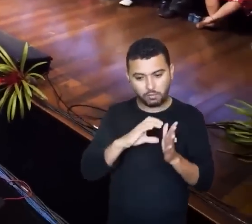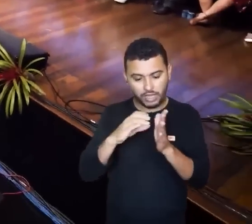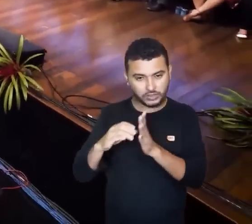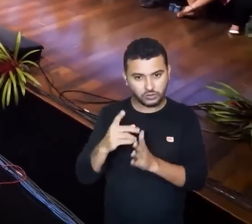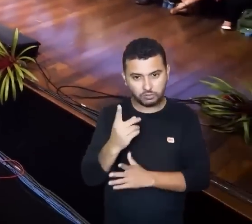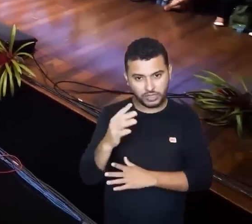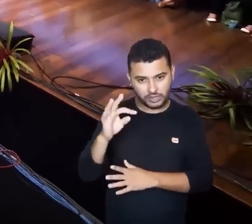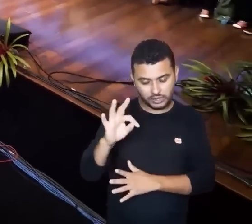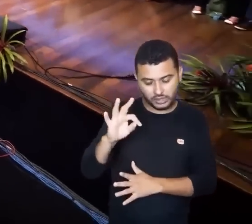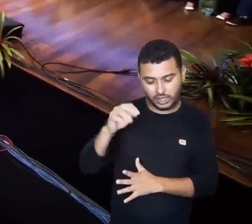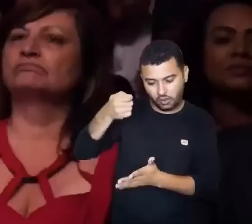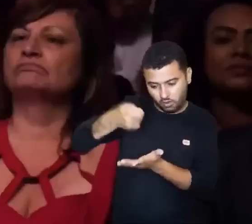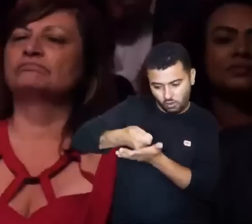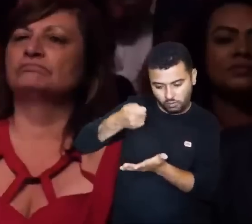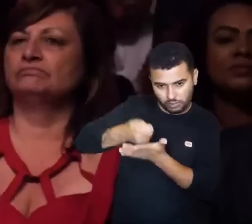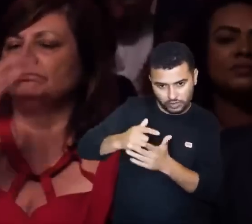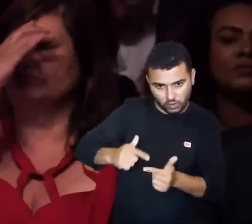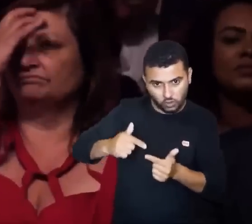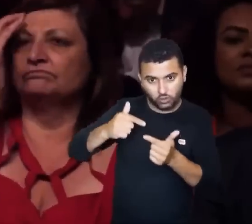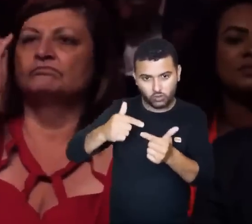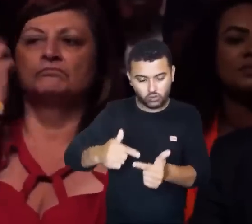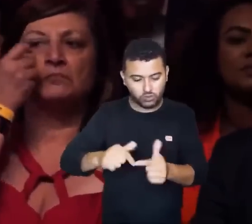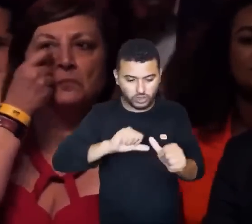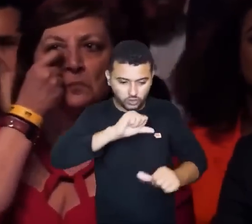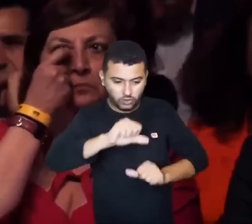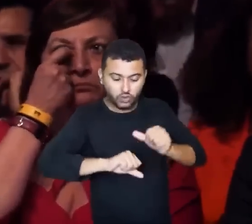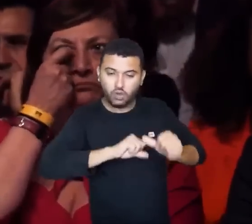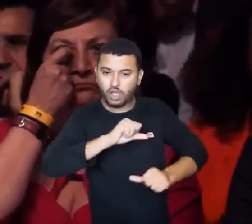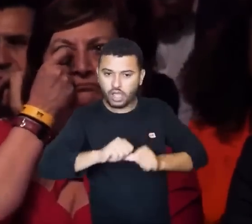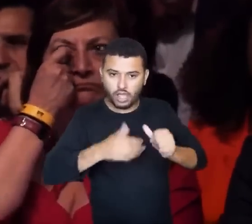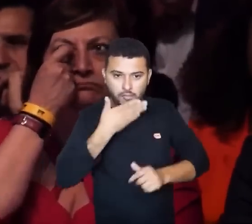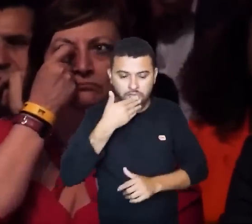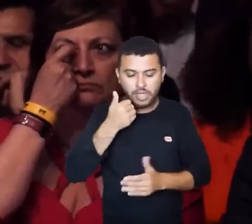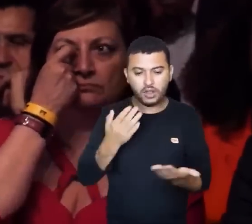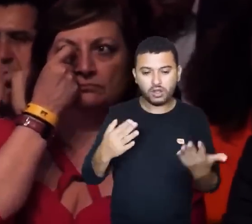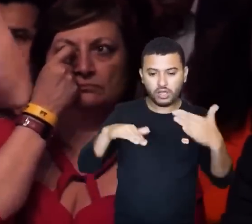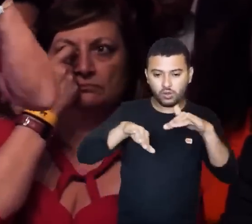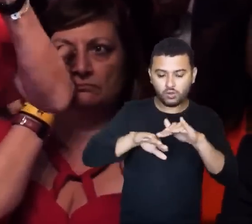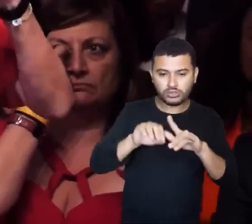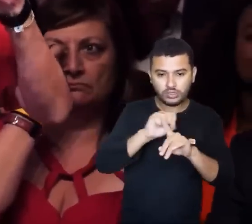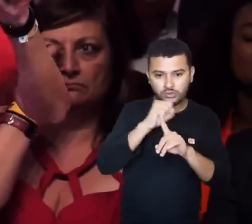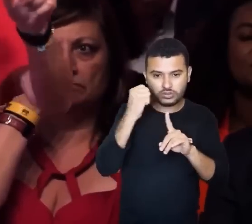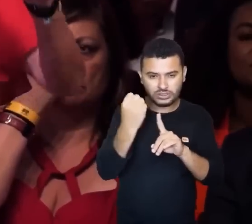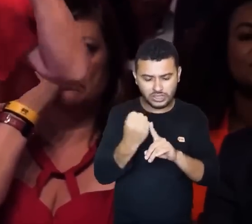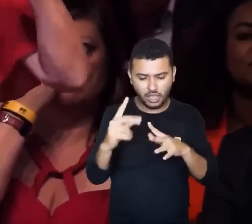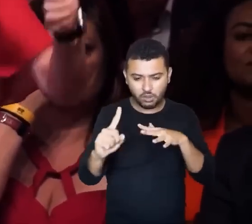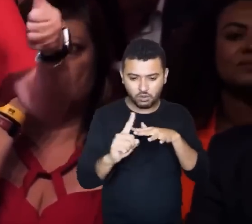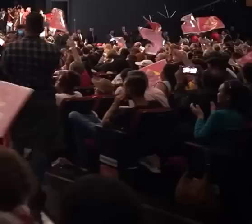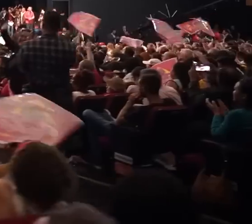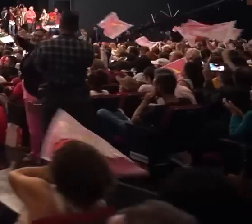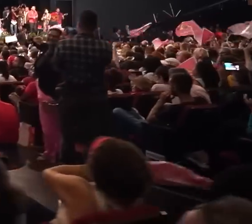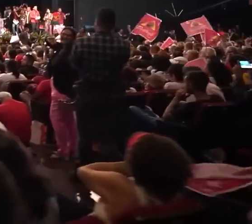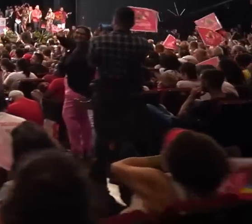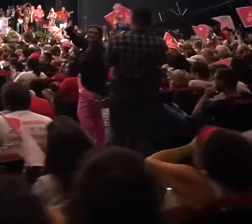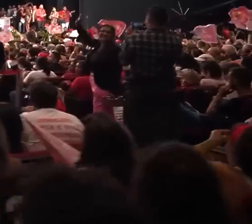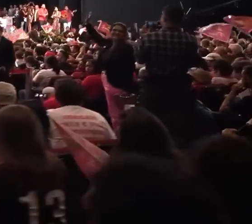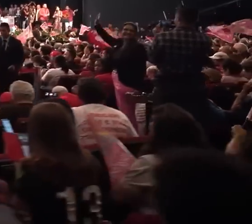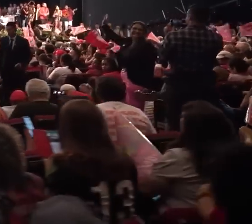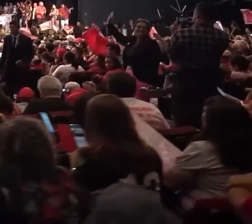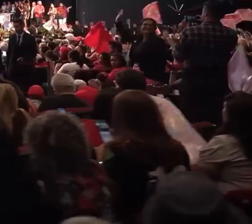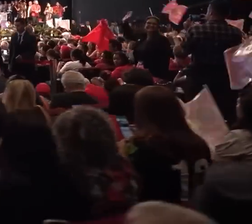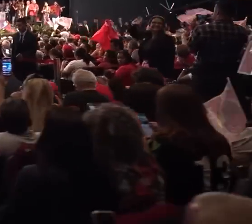comprometido com os ideais de transformação, de inclusão social e de, sobretudo, luta